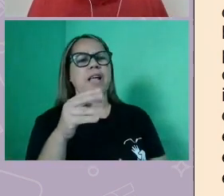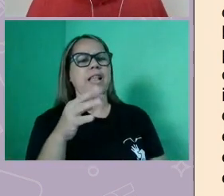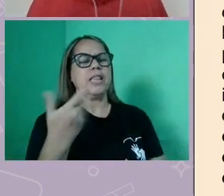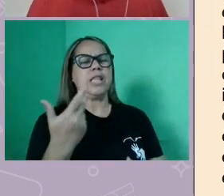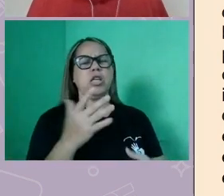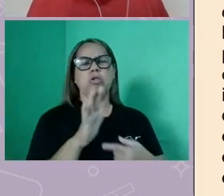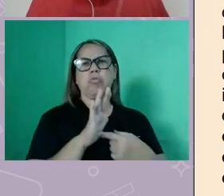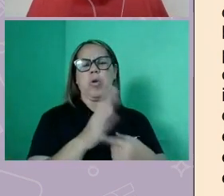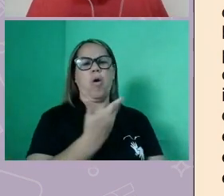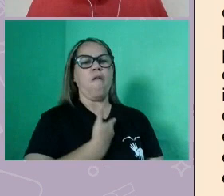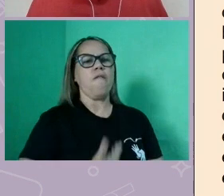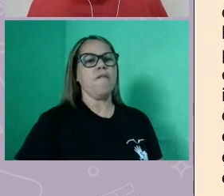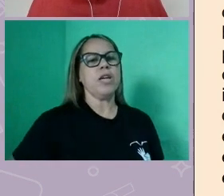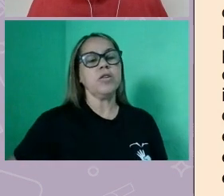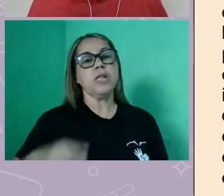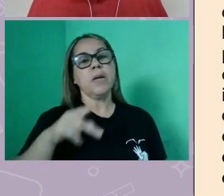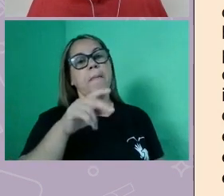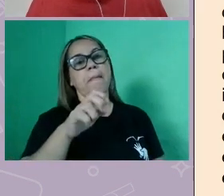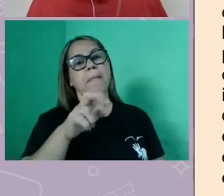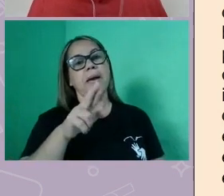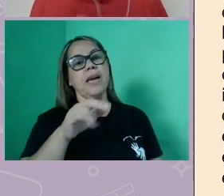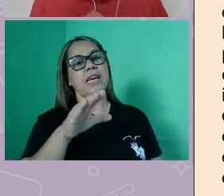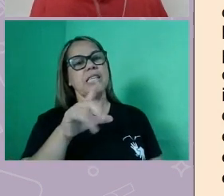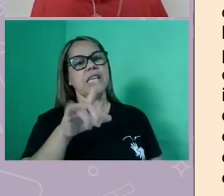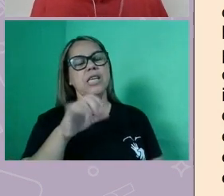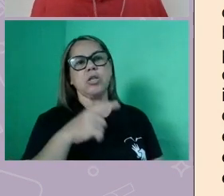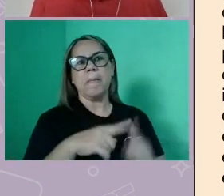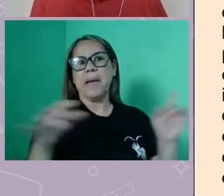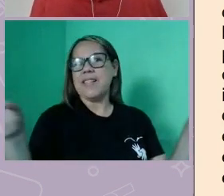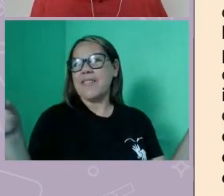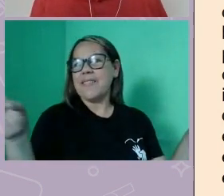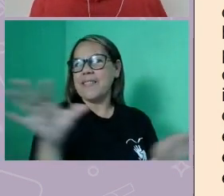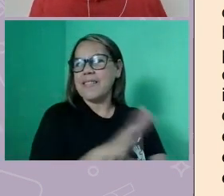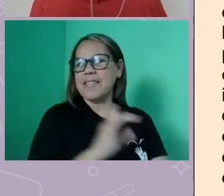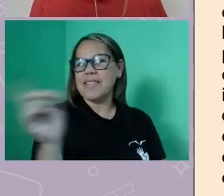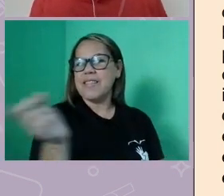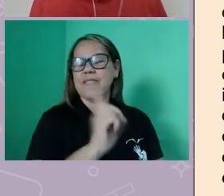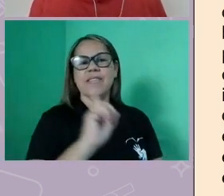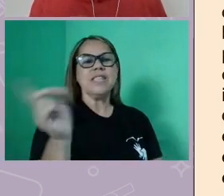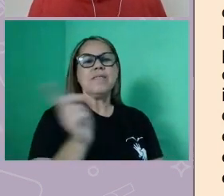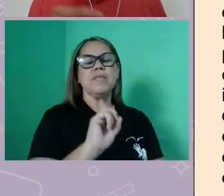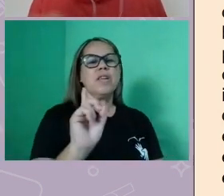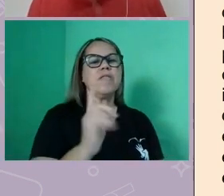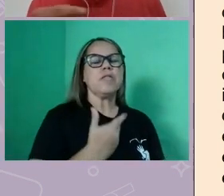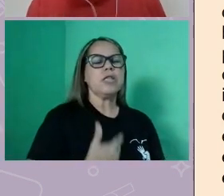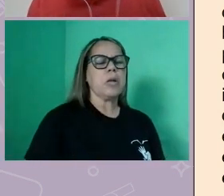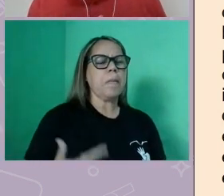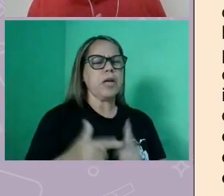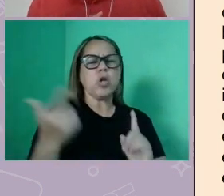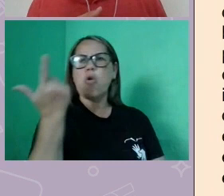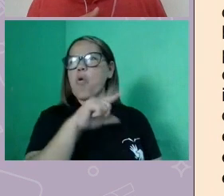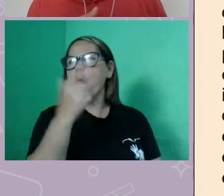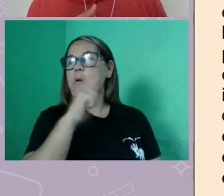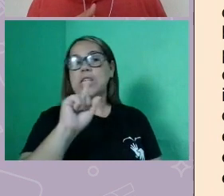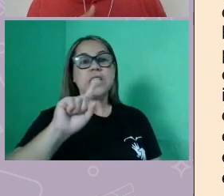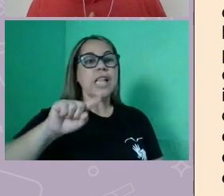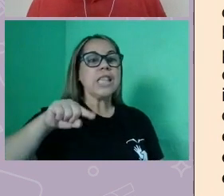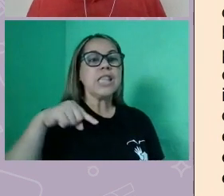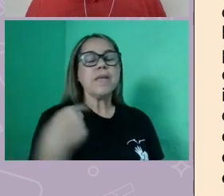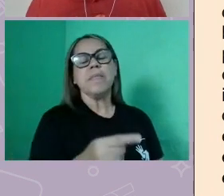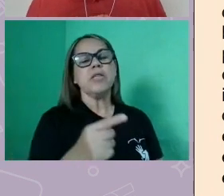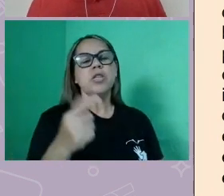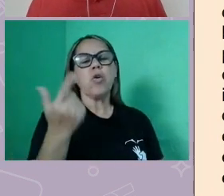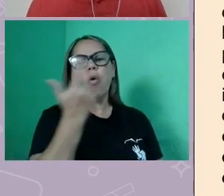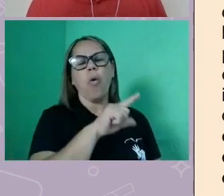também mas não vai colocar um fim no governo de Péricles ele conquista depois do governo de Péricles